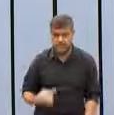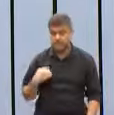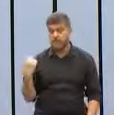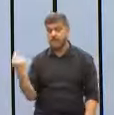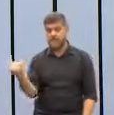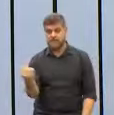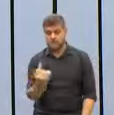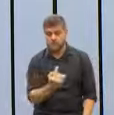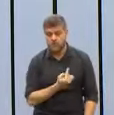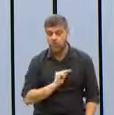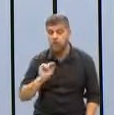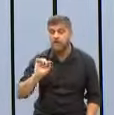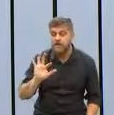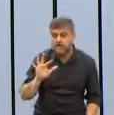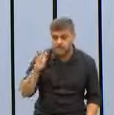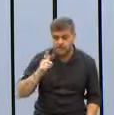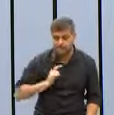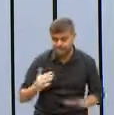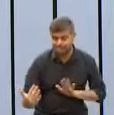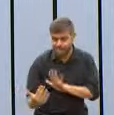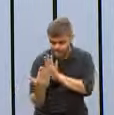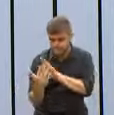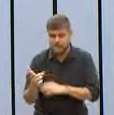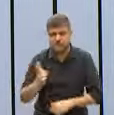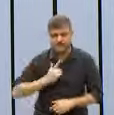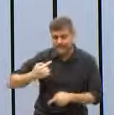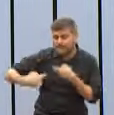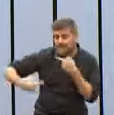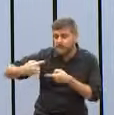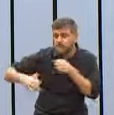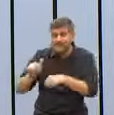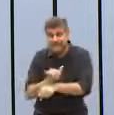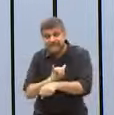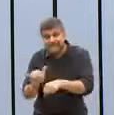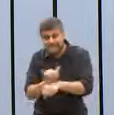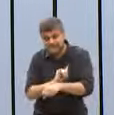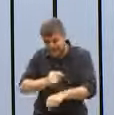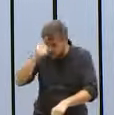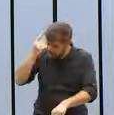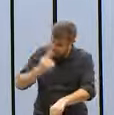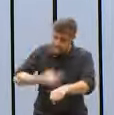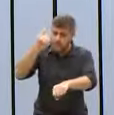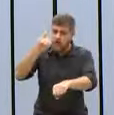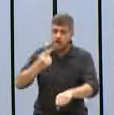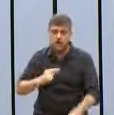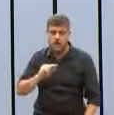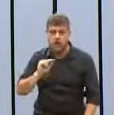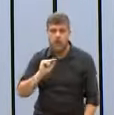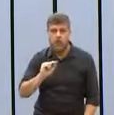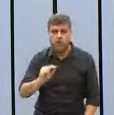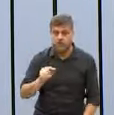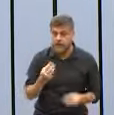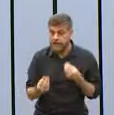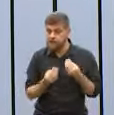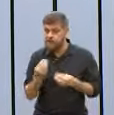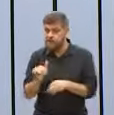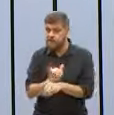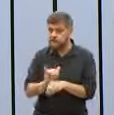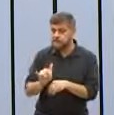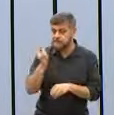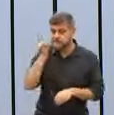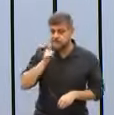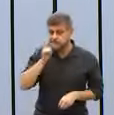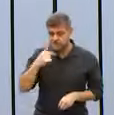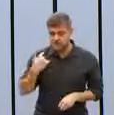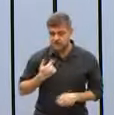nós até, diante desse fato, a gente vinha discutindo uma alternativa emergencial que fosse um meio de caminho. E para